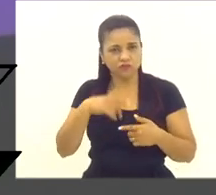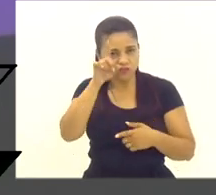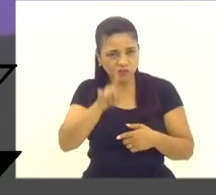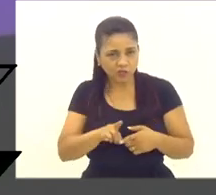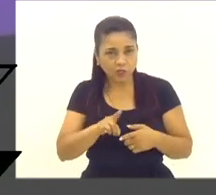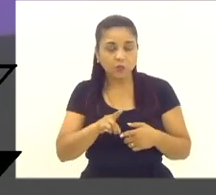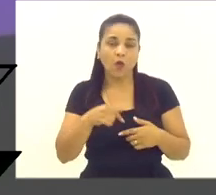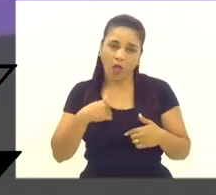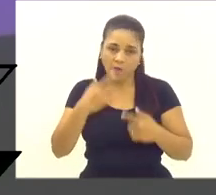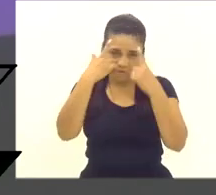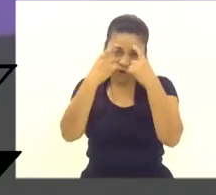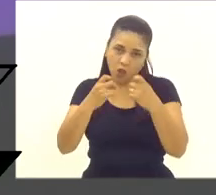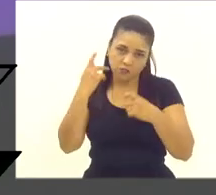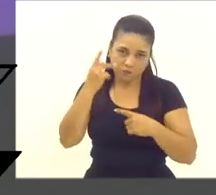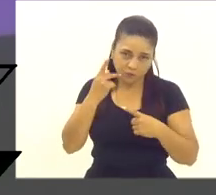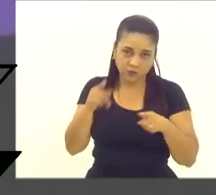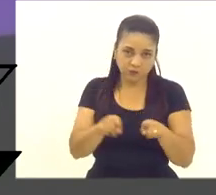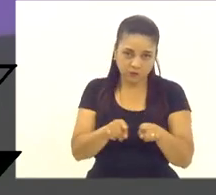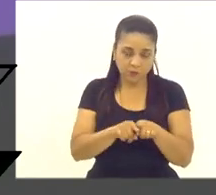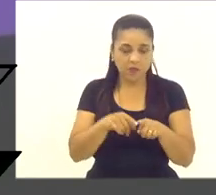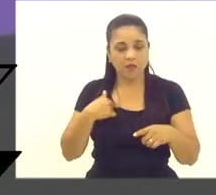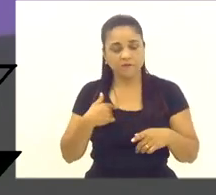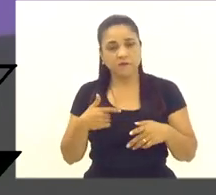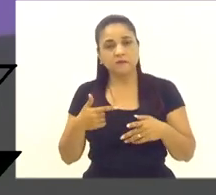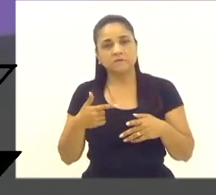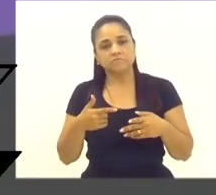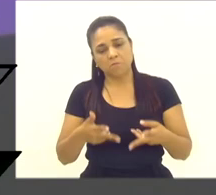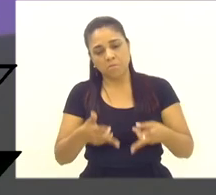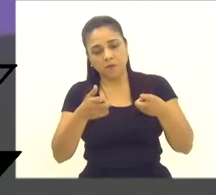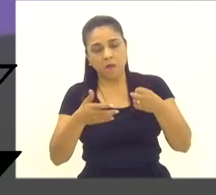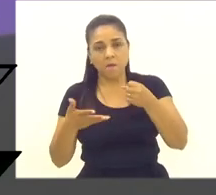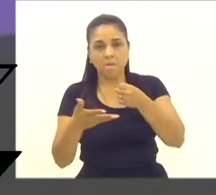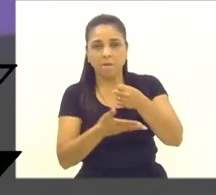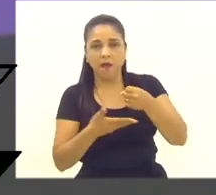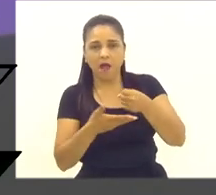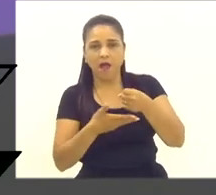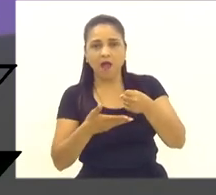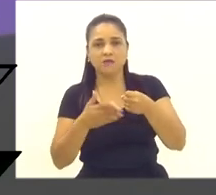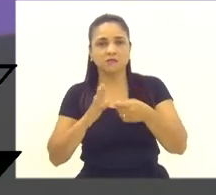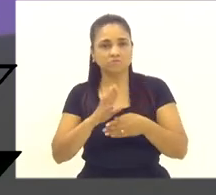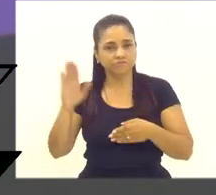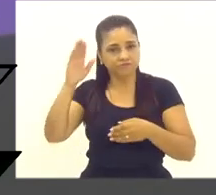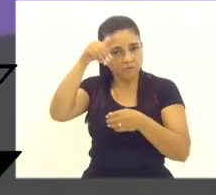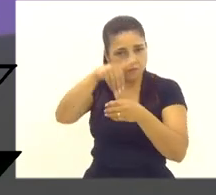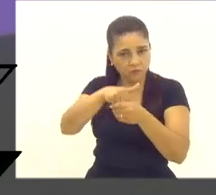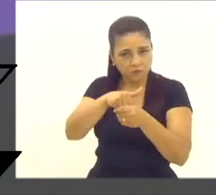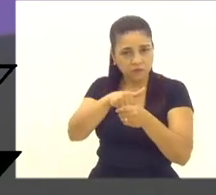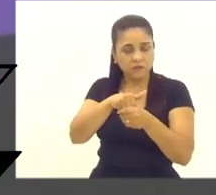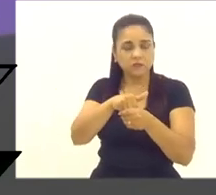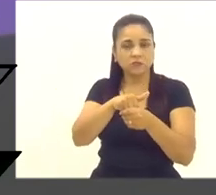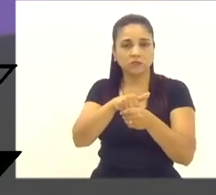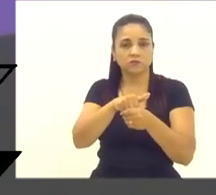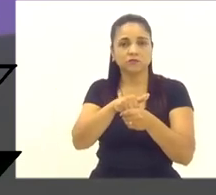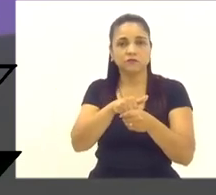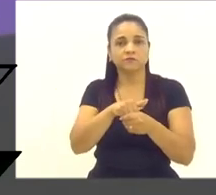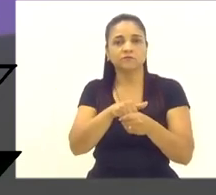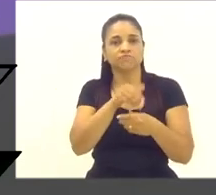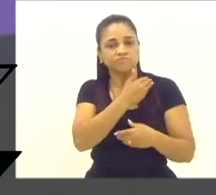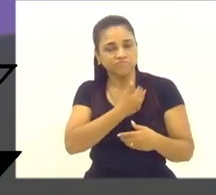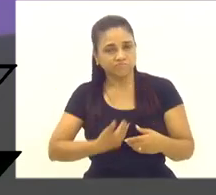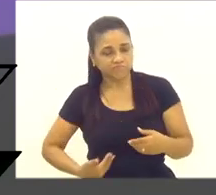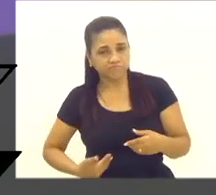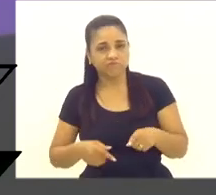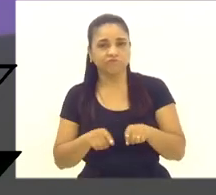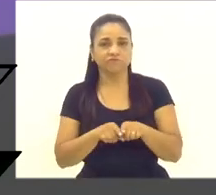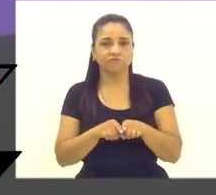muitas vezes muitas muitos ataques as bases bases eleitorais ou as bases políticas de candidatos